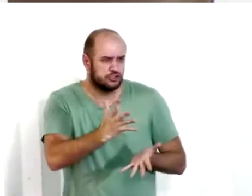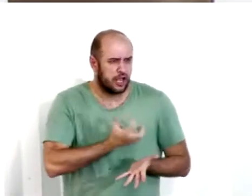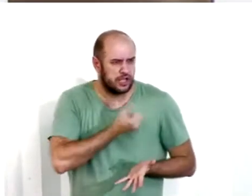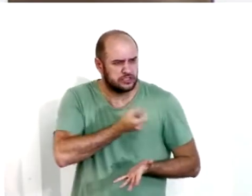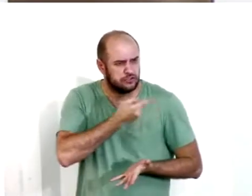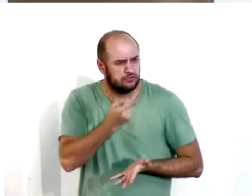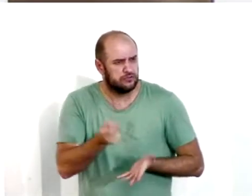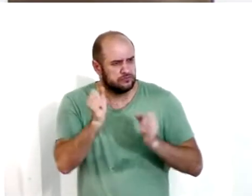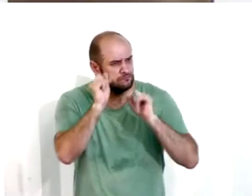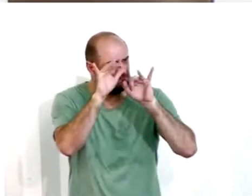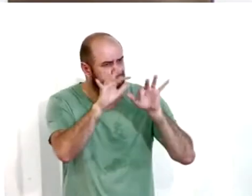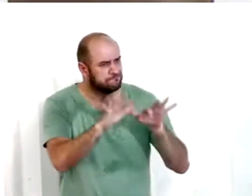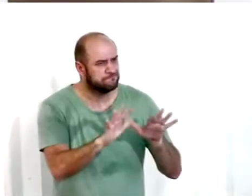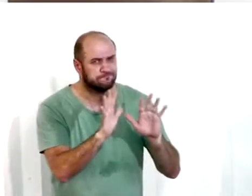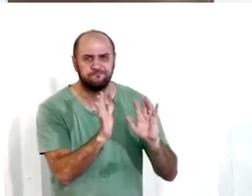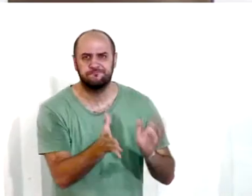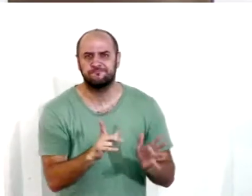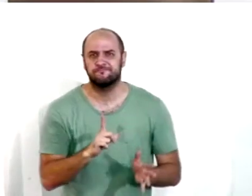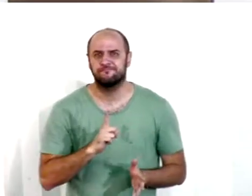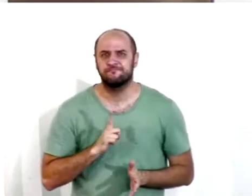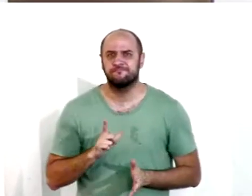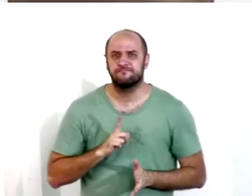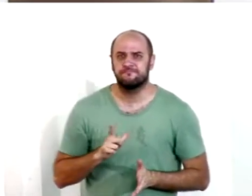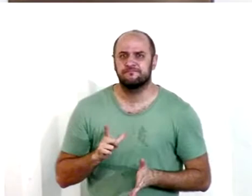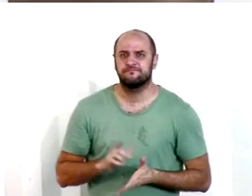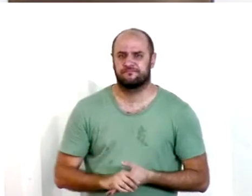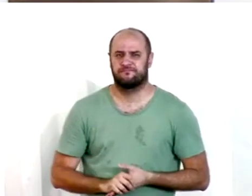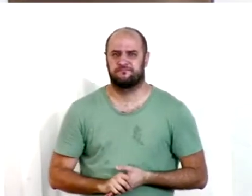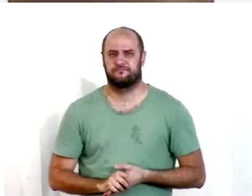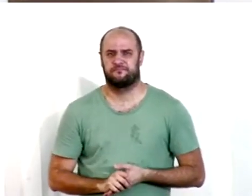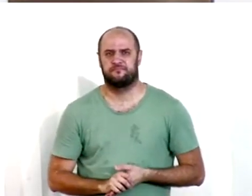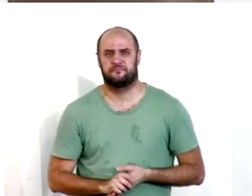salvação, que são encontradas